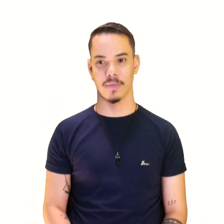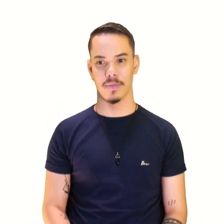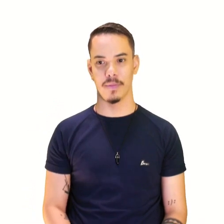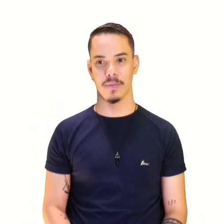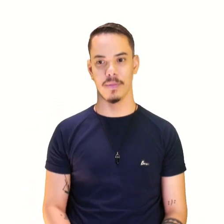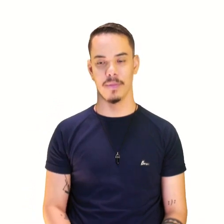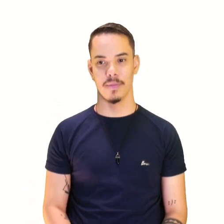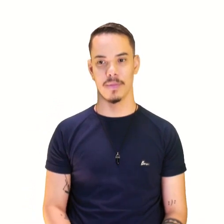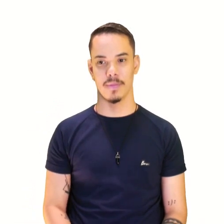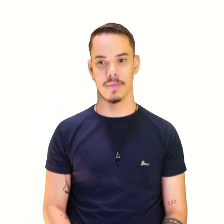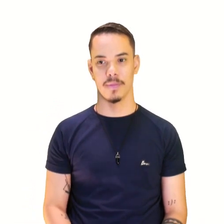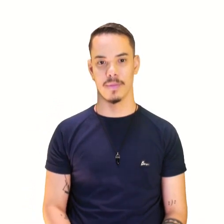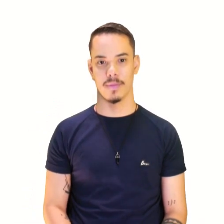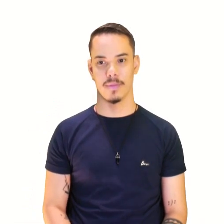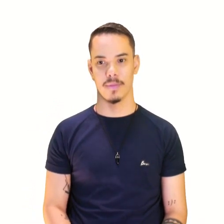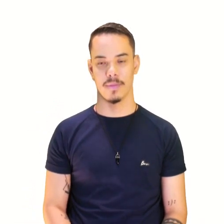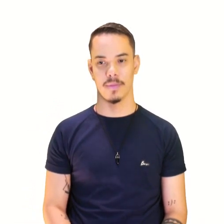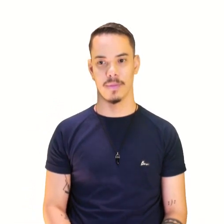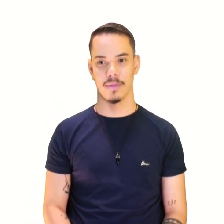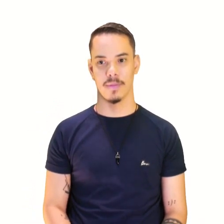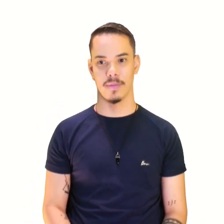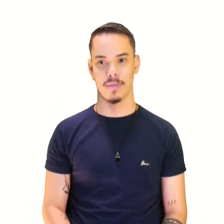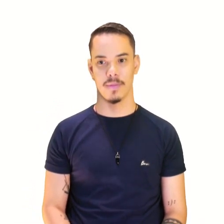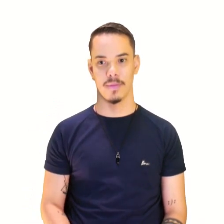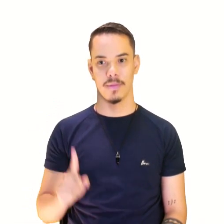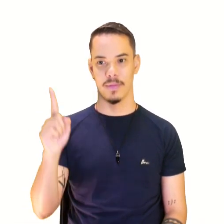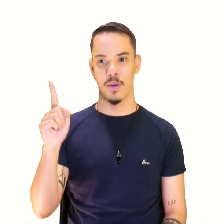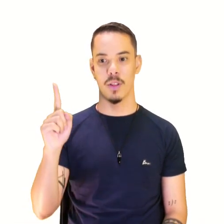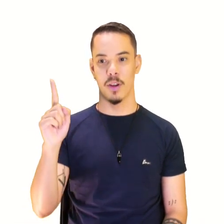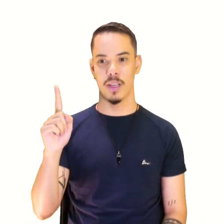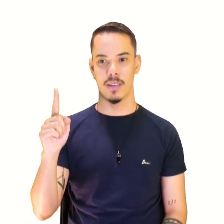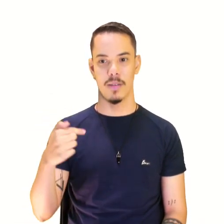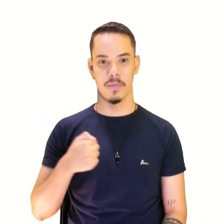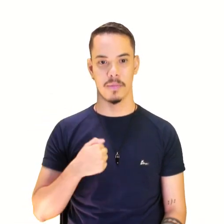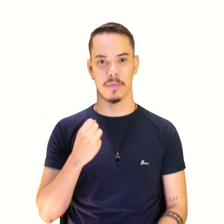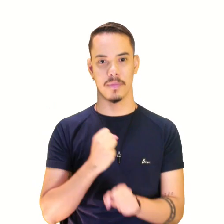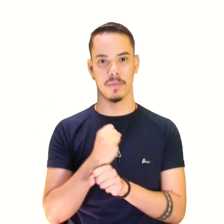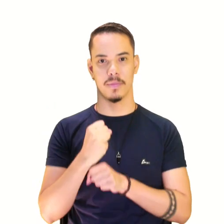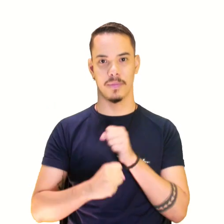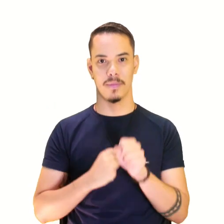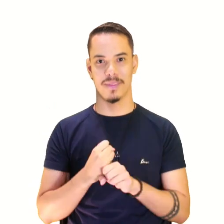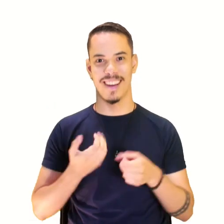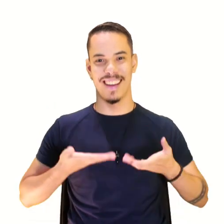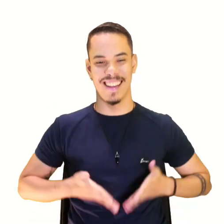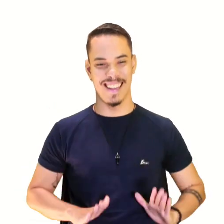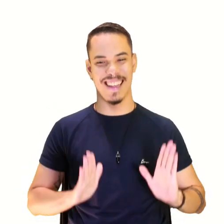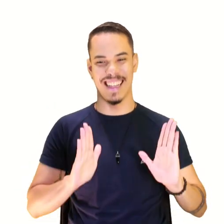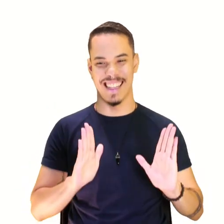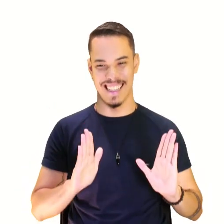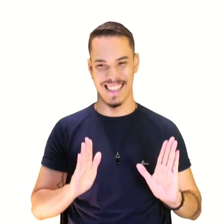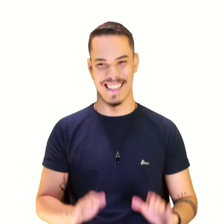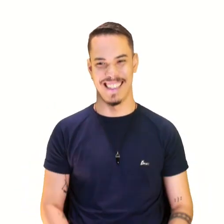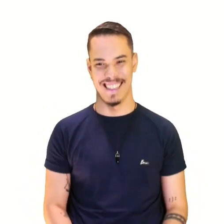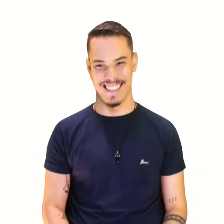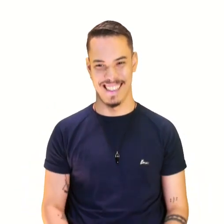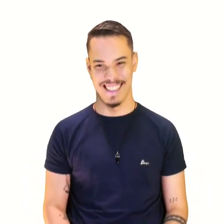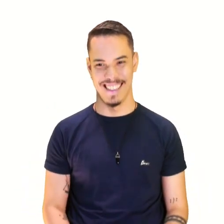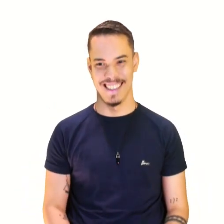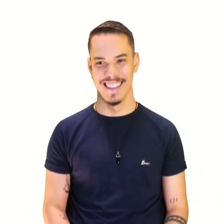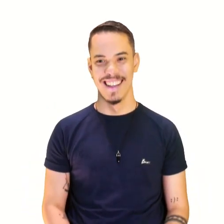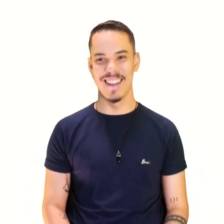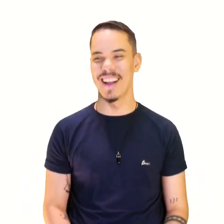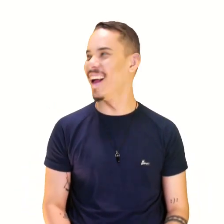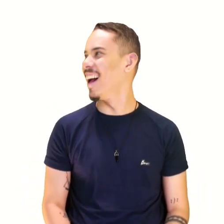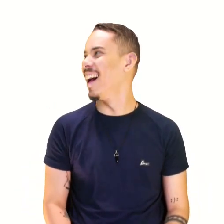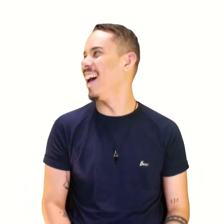1998. E esse que foi o ano que eu cheguei em Rondônia. O ano que eu nasci. Interessa. Eu cheguei